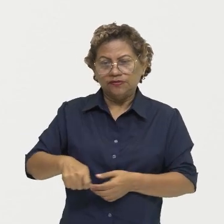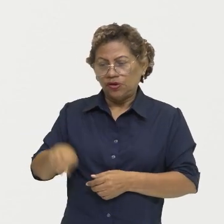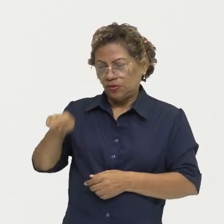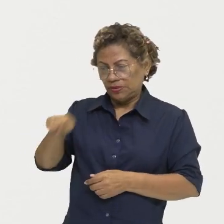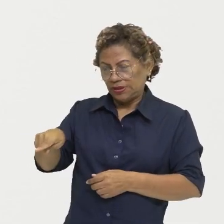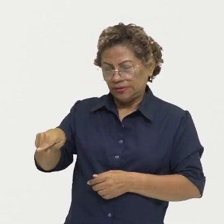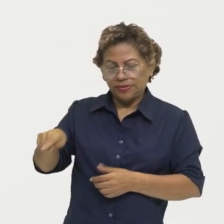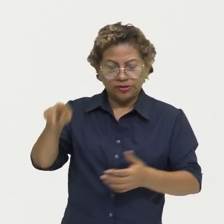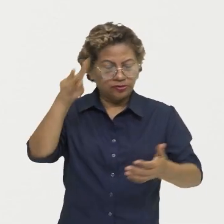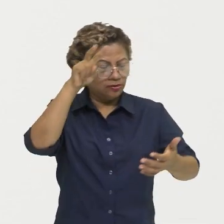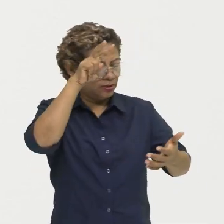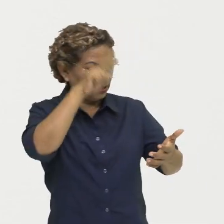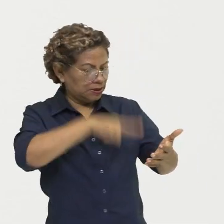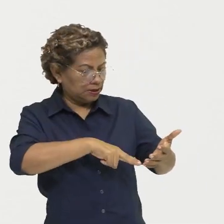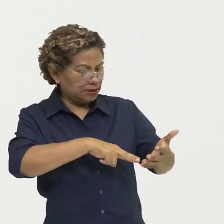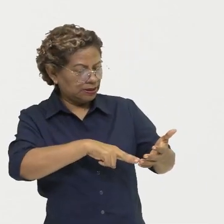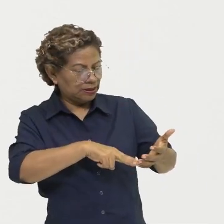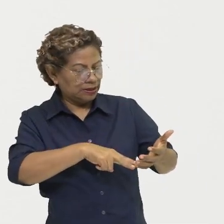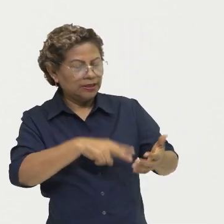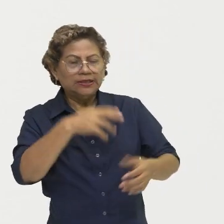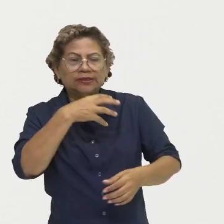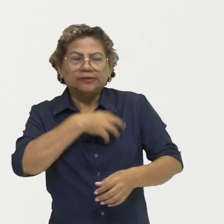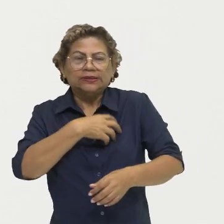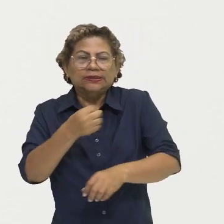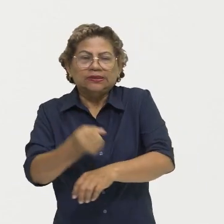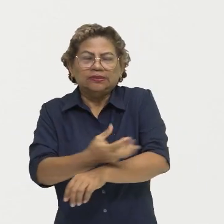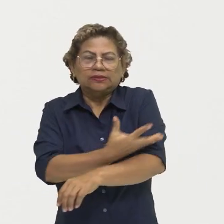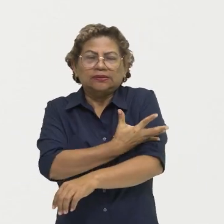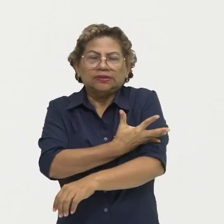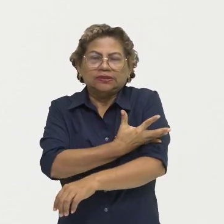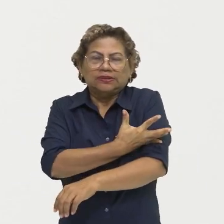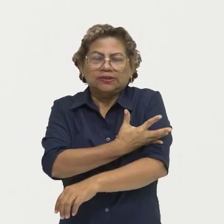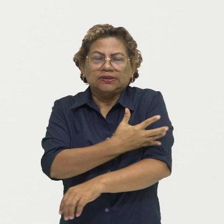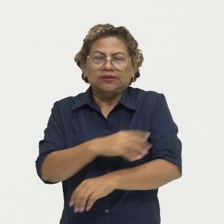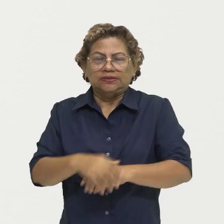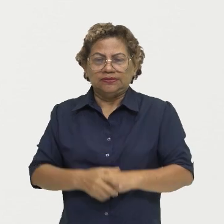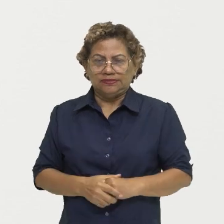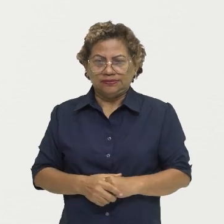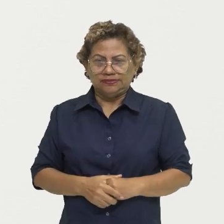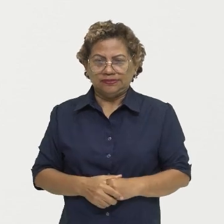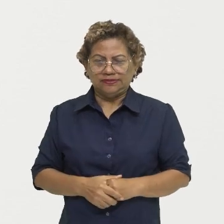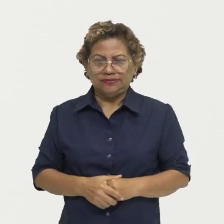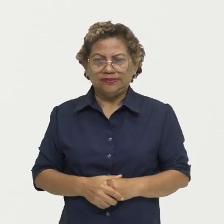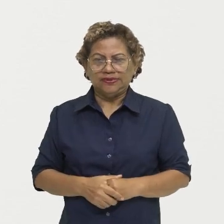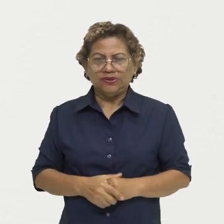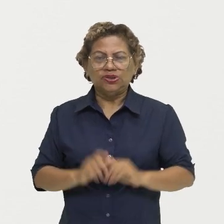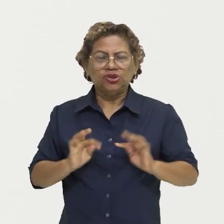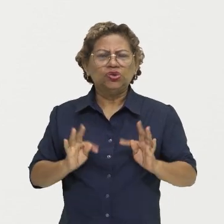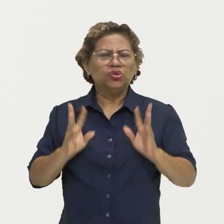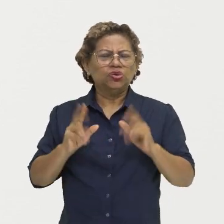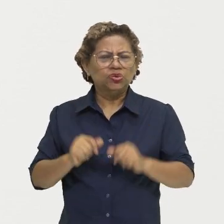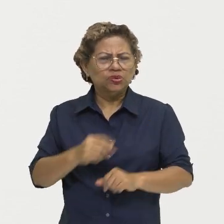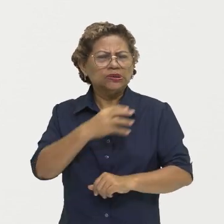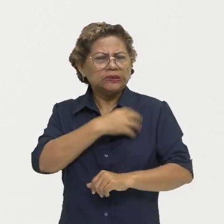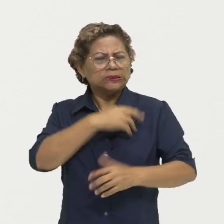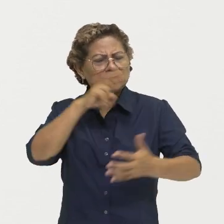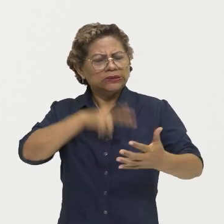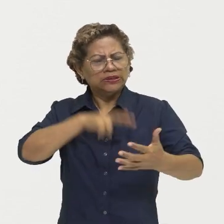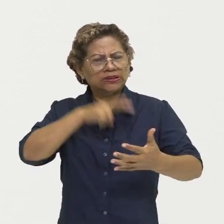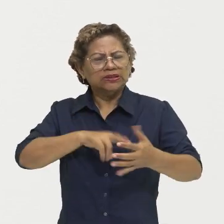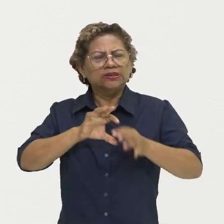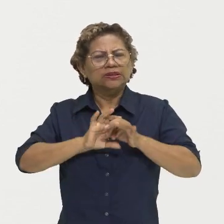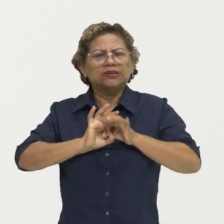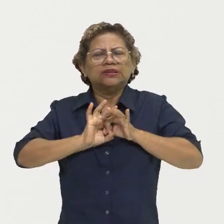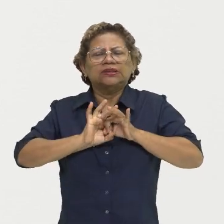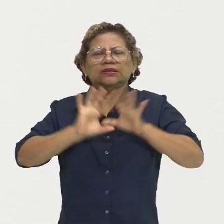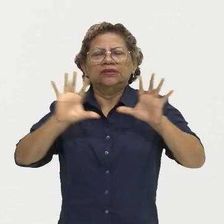o quê? Descarregando as suas próprias tensões, os seus medos, as suas frustrações e, portanto, se